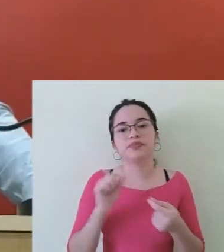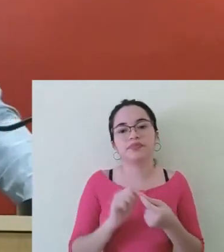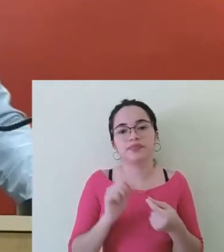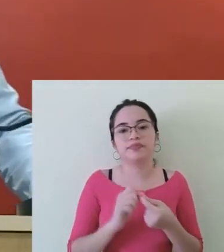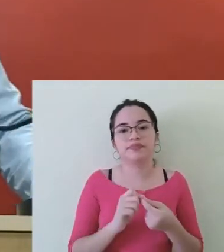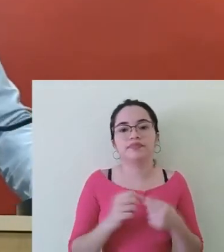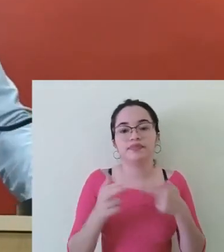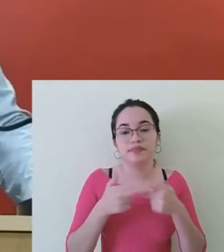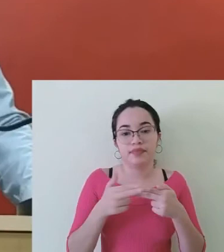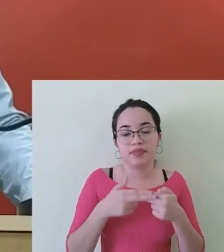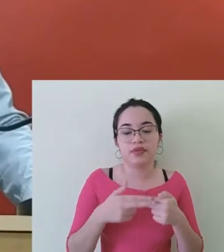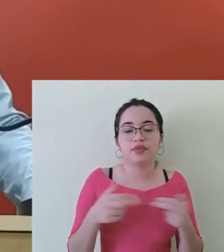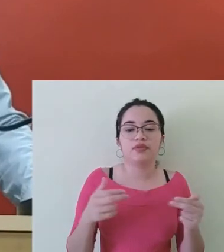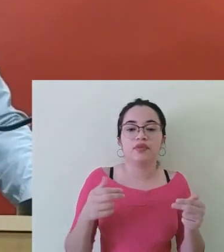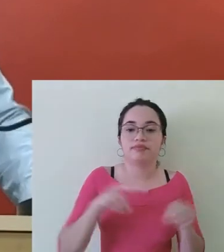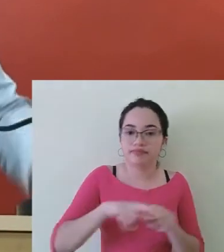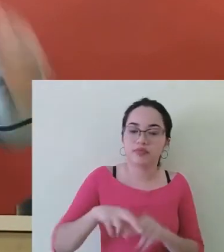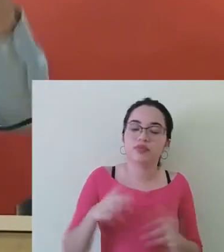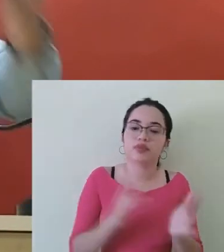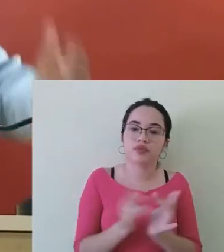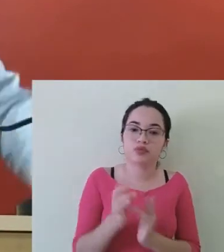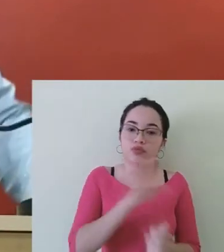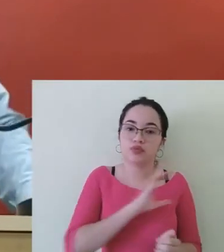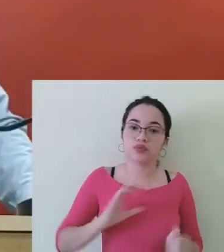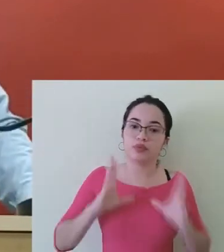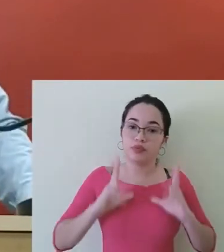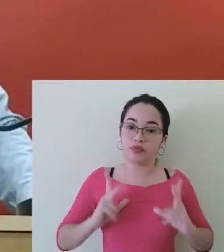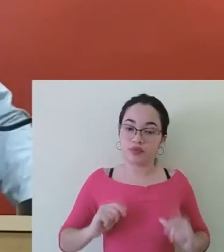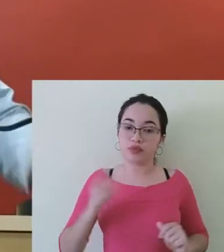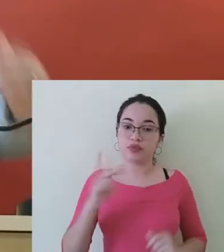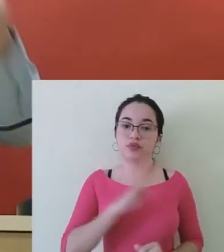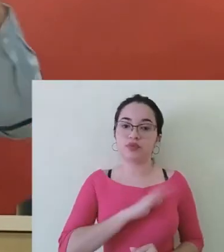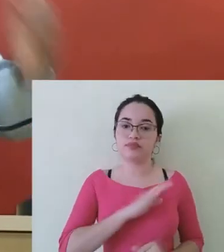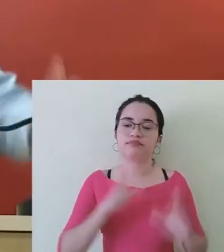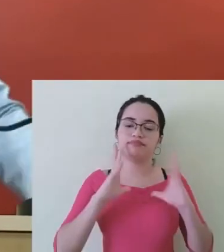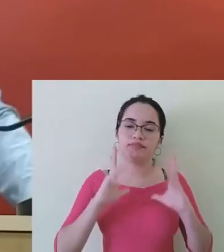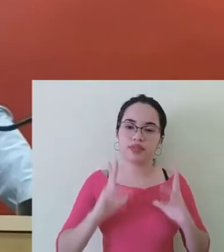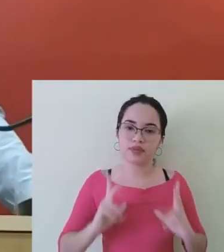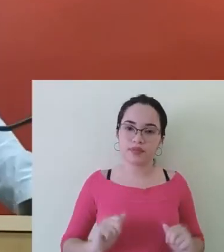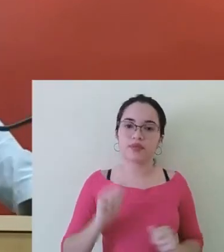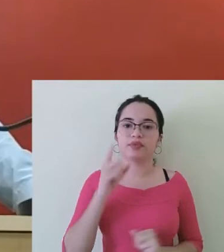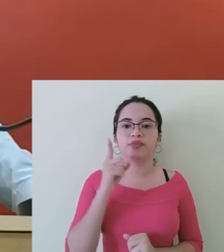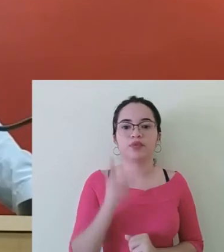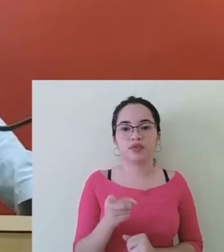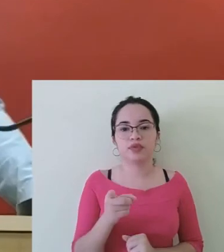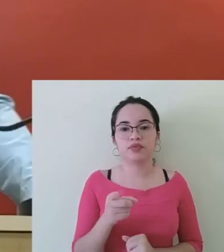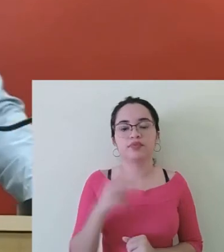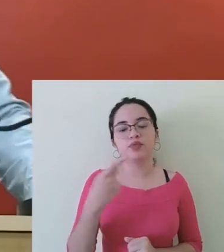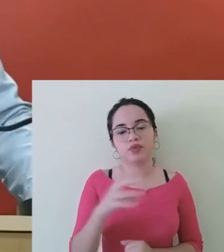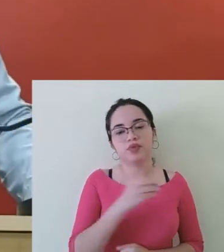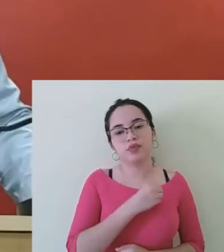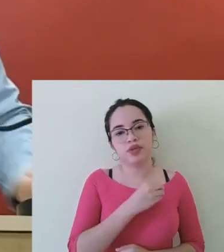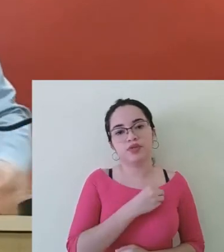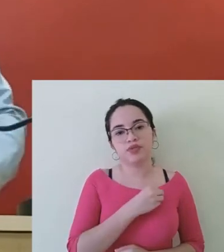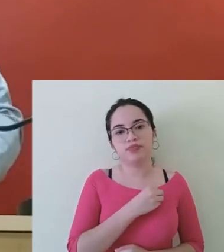isso através de Jesus Cristo, purificando o seu coração e limpando você